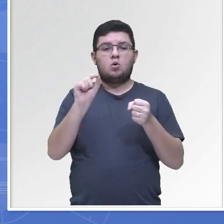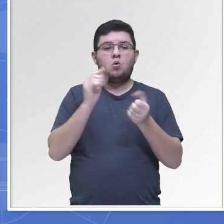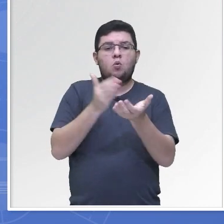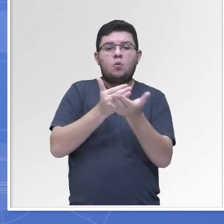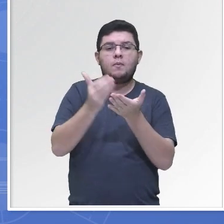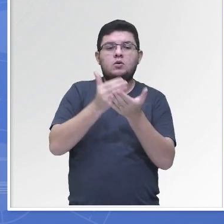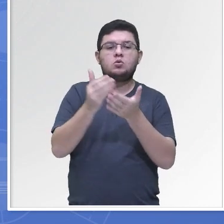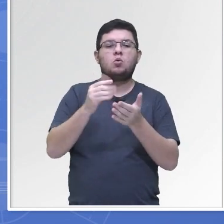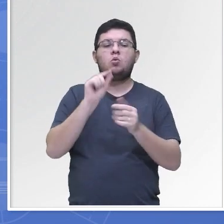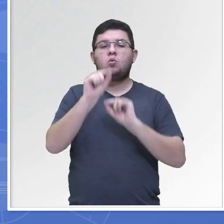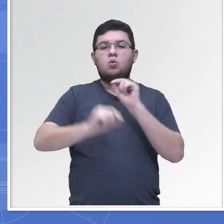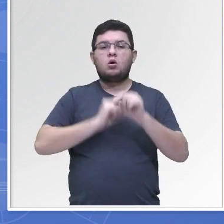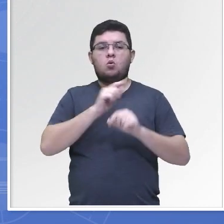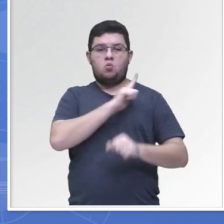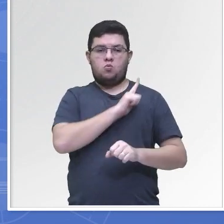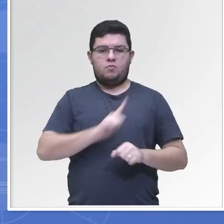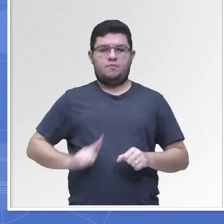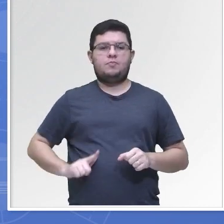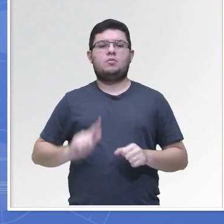Campos Salles em